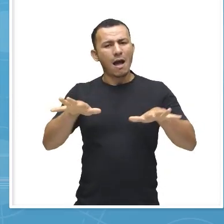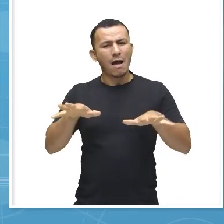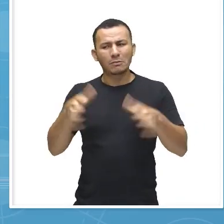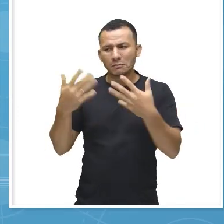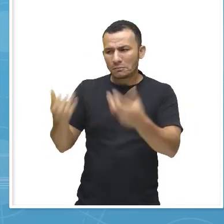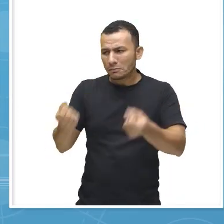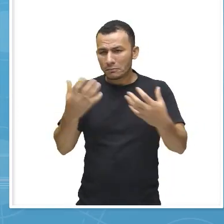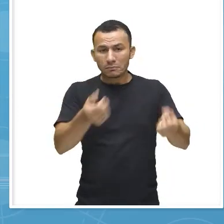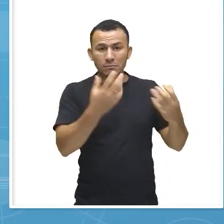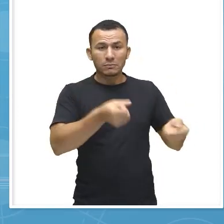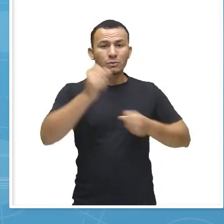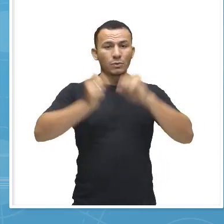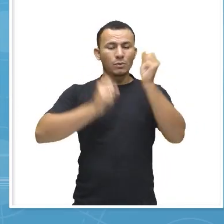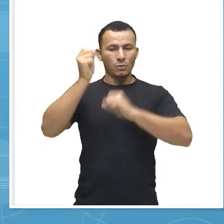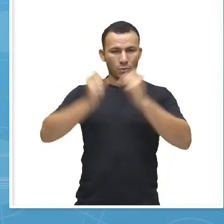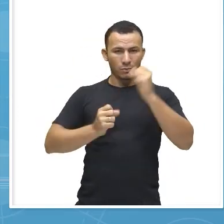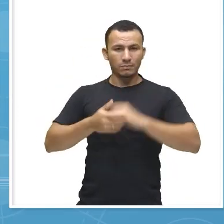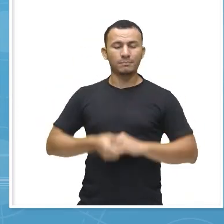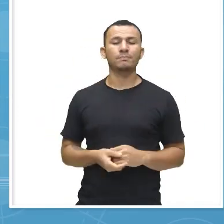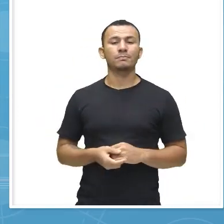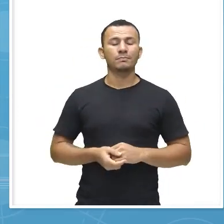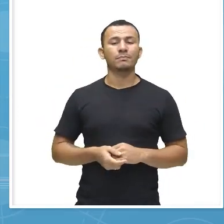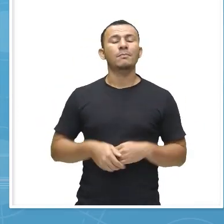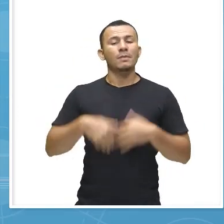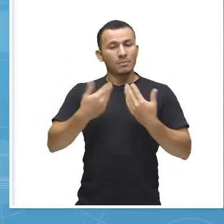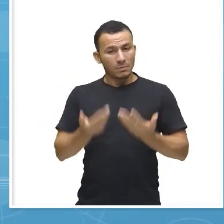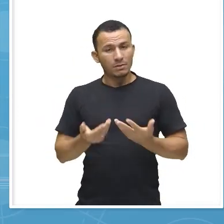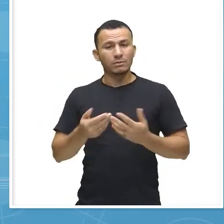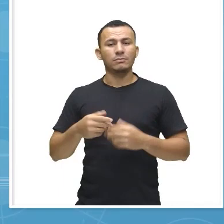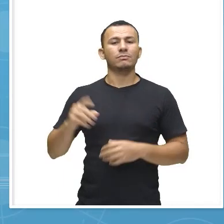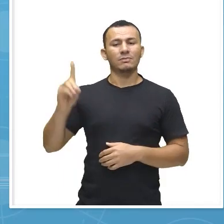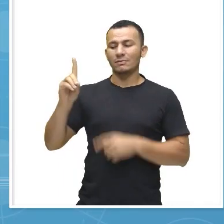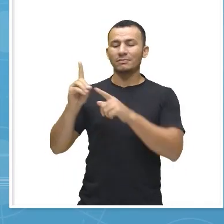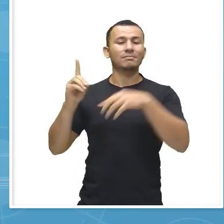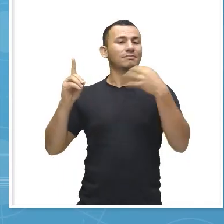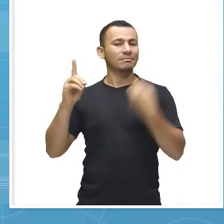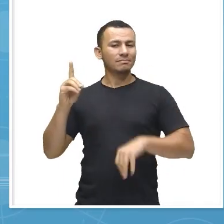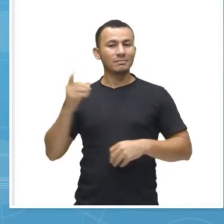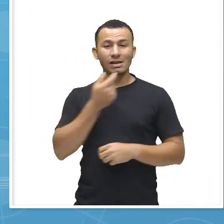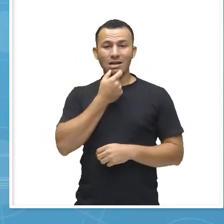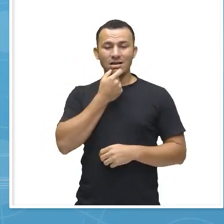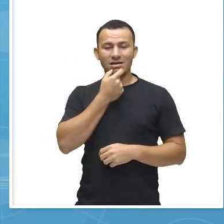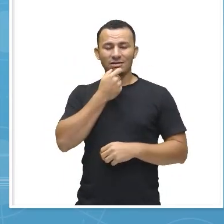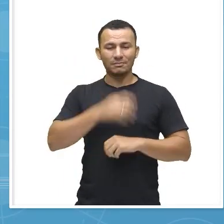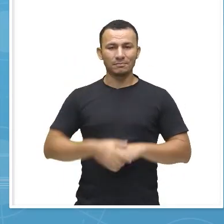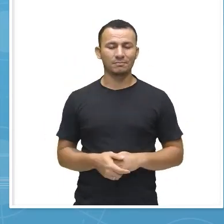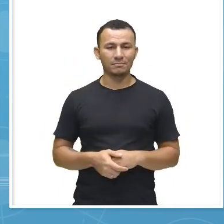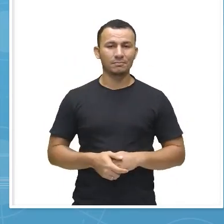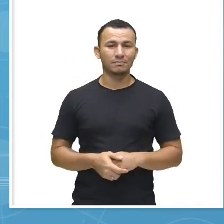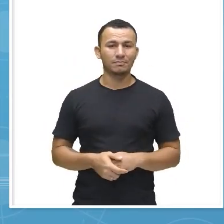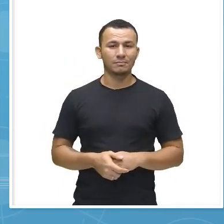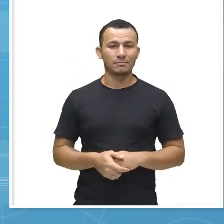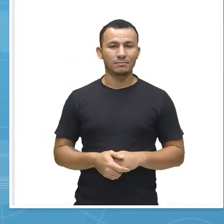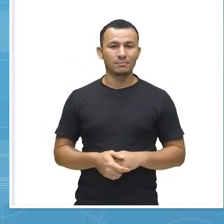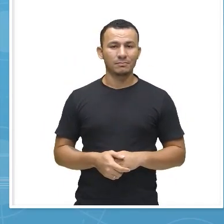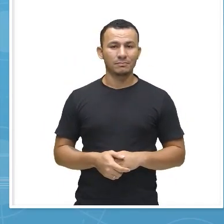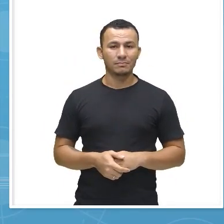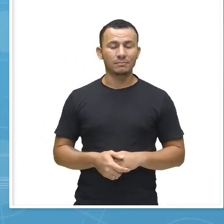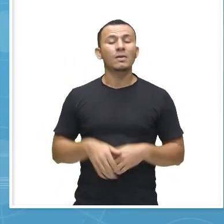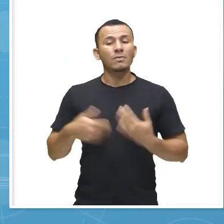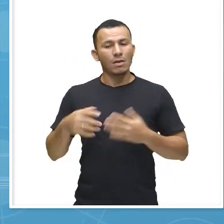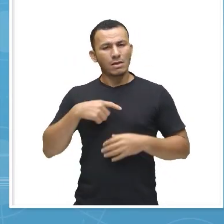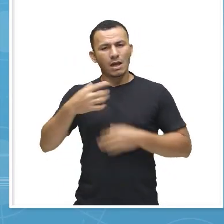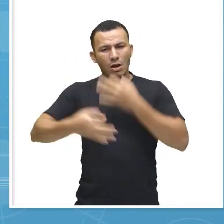de investir na indústria, tá bom? Então, a alternativa correta, letra D, Inglaterra. Então, o comentário, para que vocês